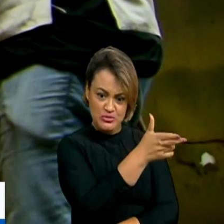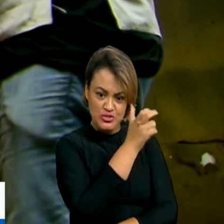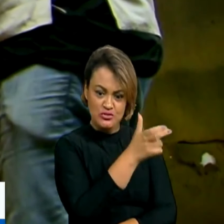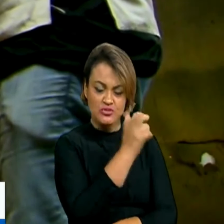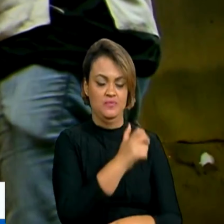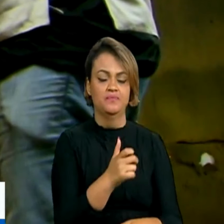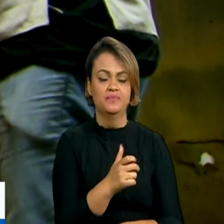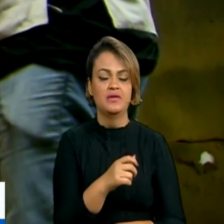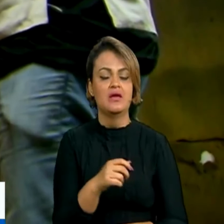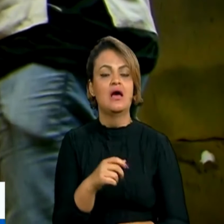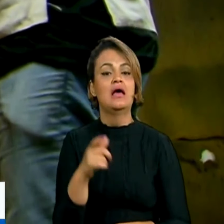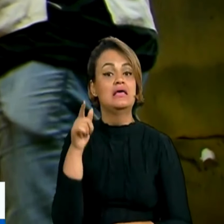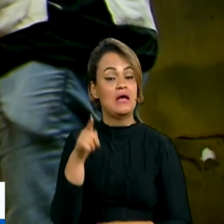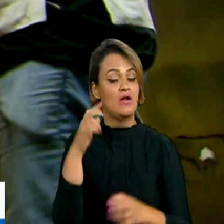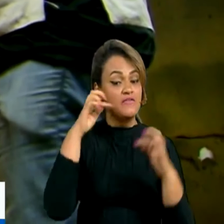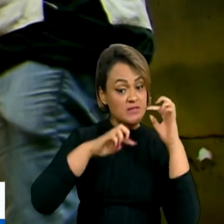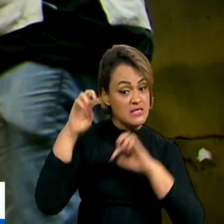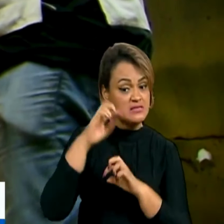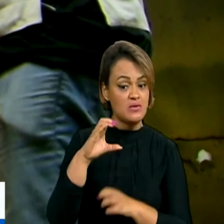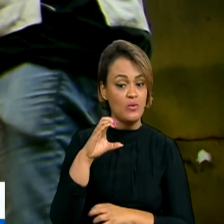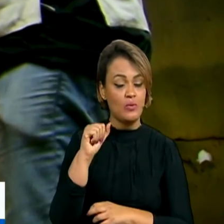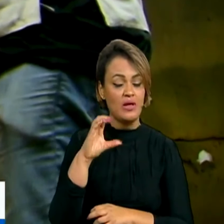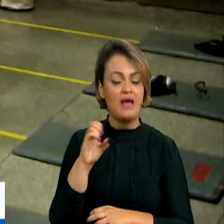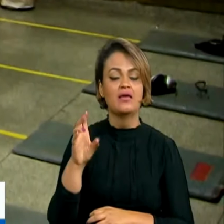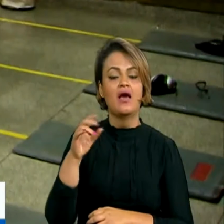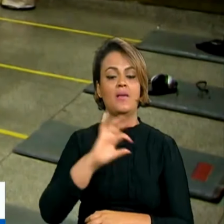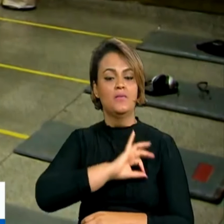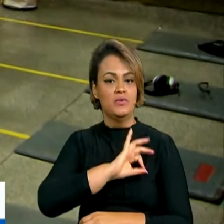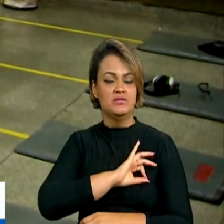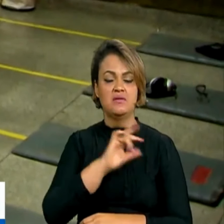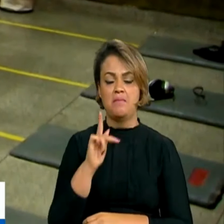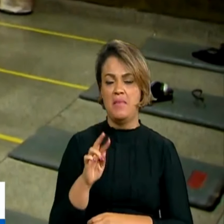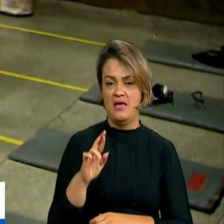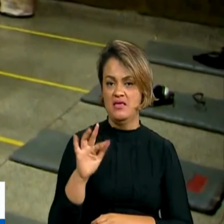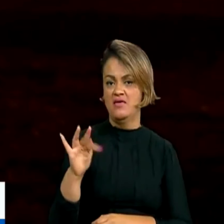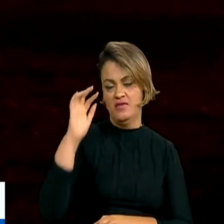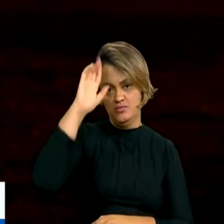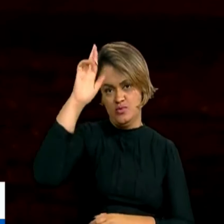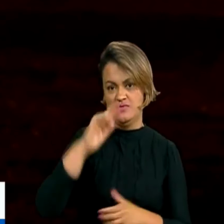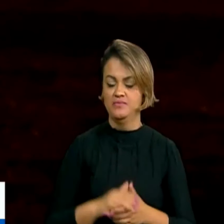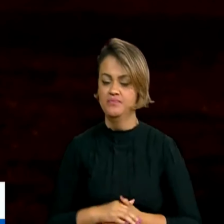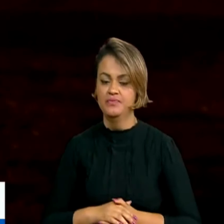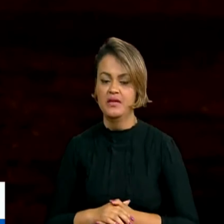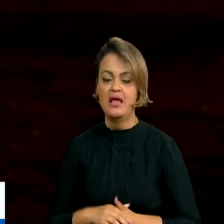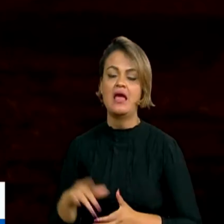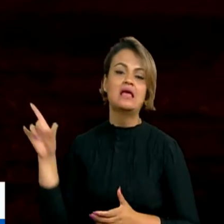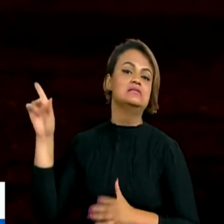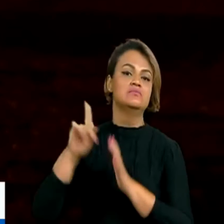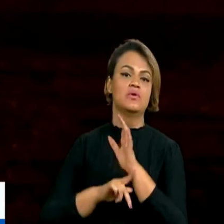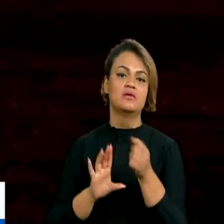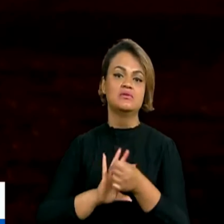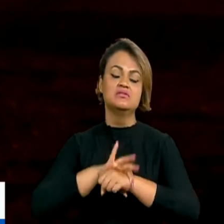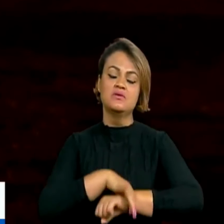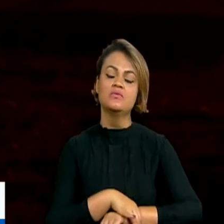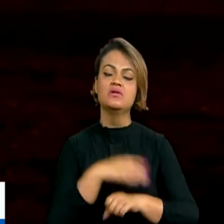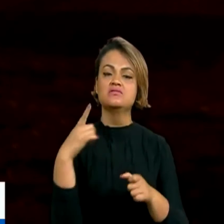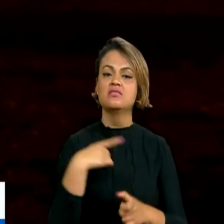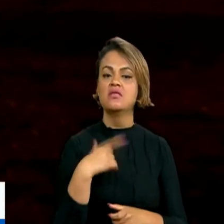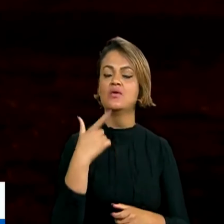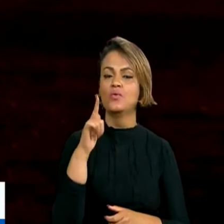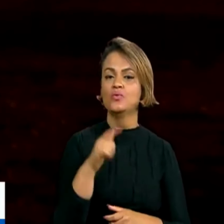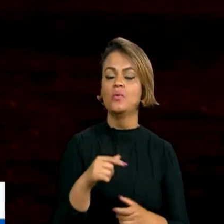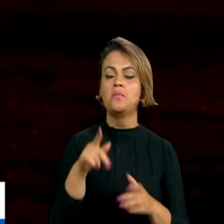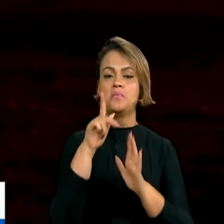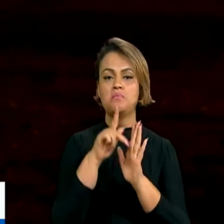fiscalização dos CACs passa a ser feita pela Polícia Federal em vez do Exército. O programa de segurança inclui ainda